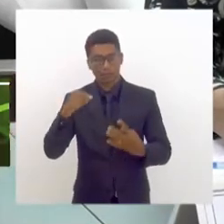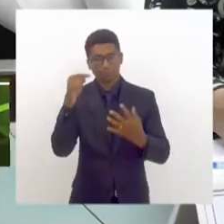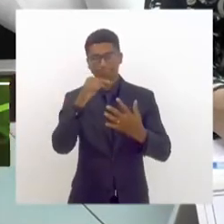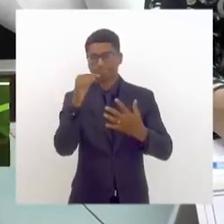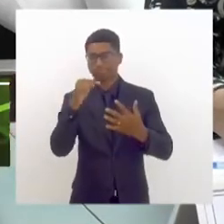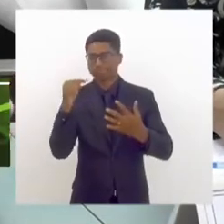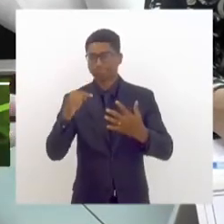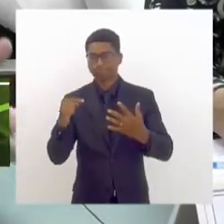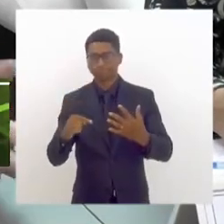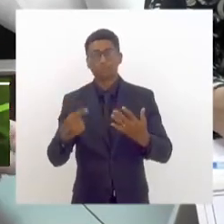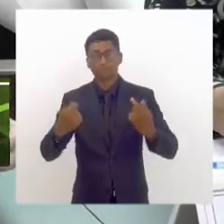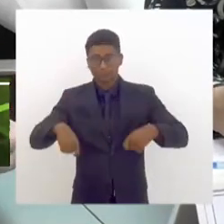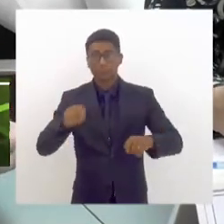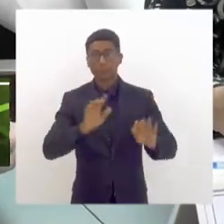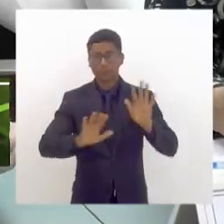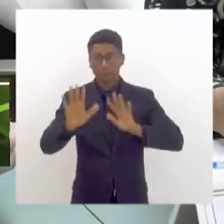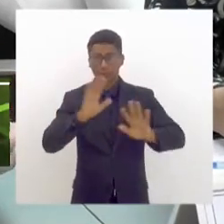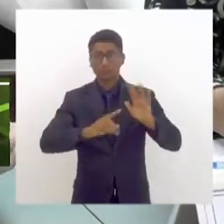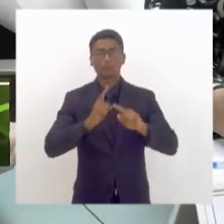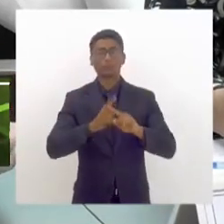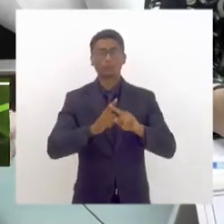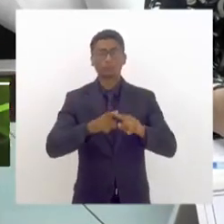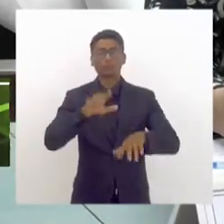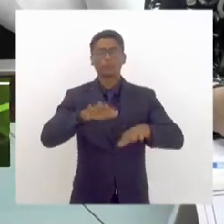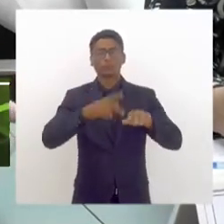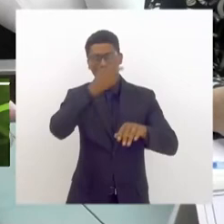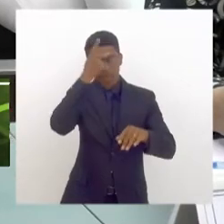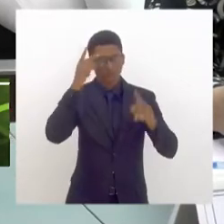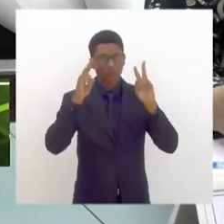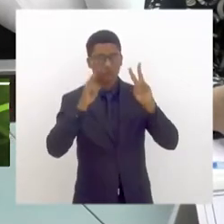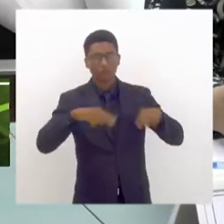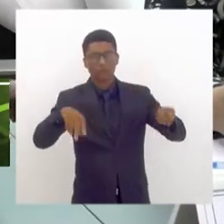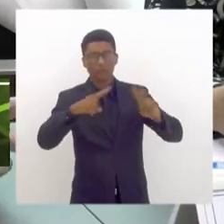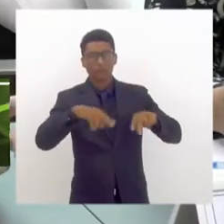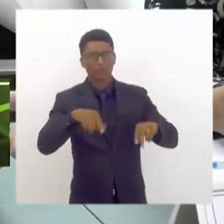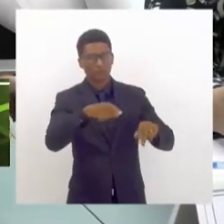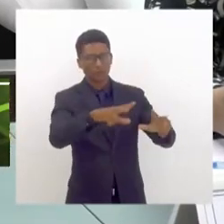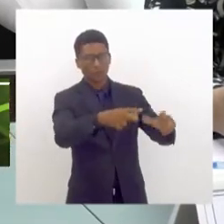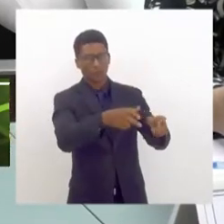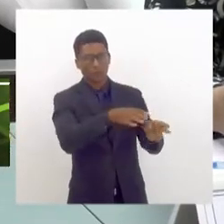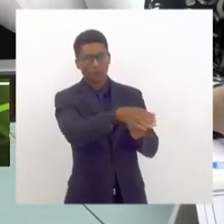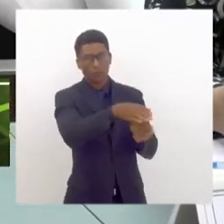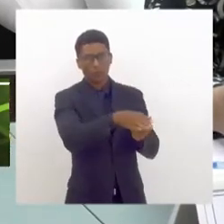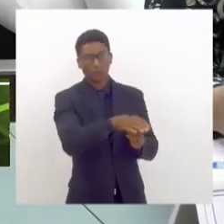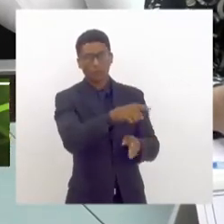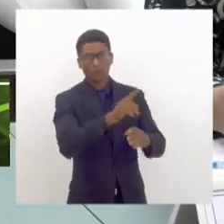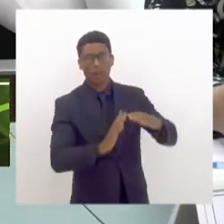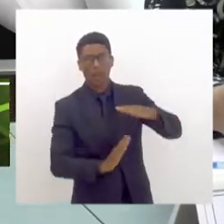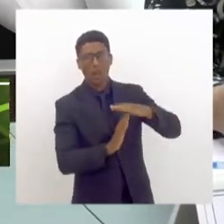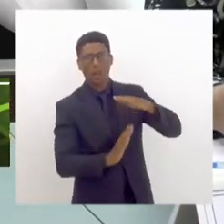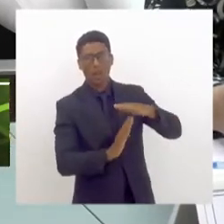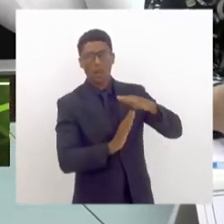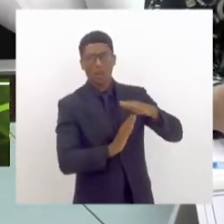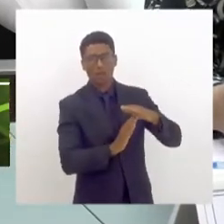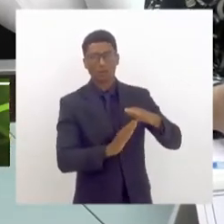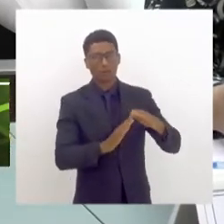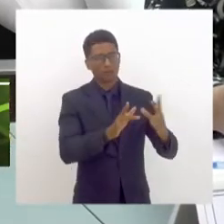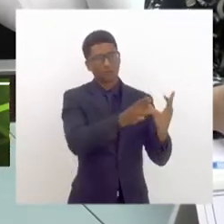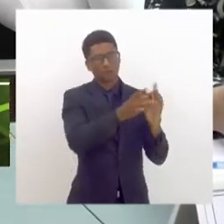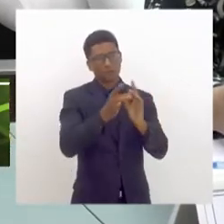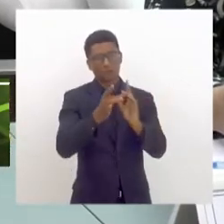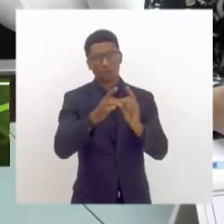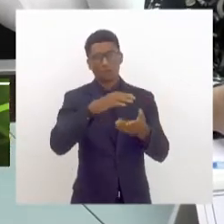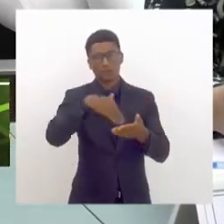isso, porque, tradicionalmente, existe uma visão reducionista do papel do Conselho, limitando o Conselho à Secretaria Estadual de